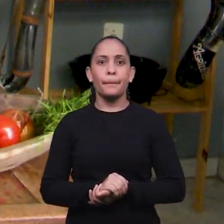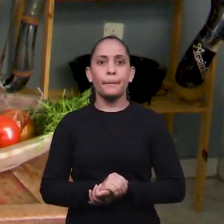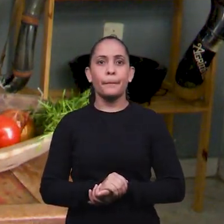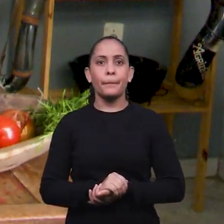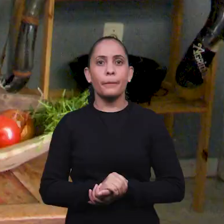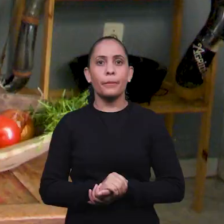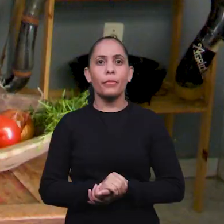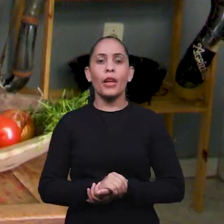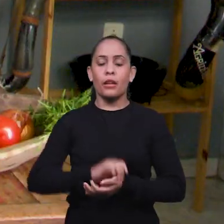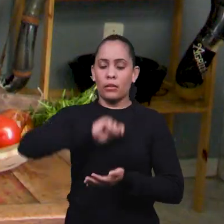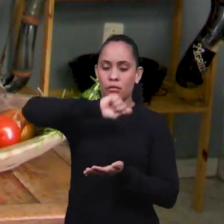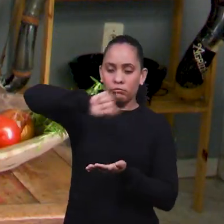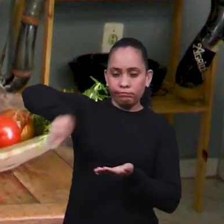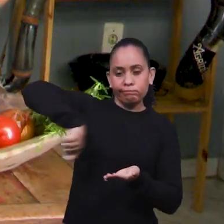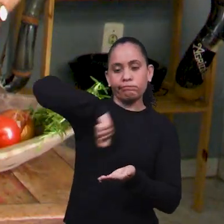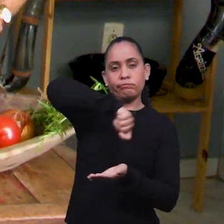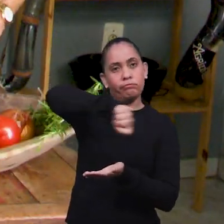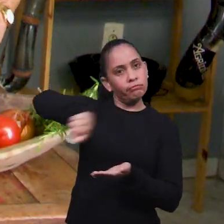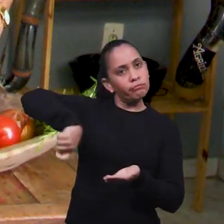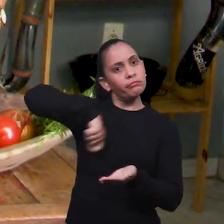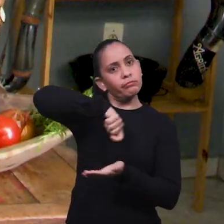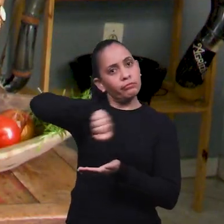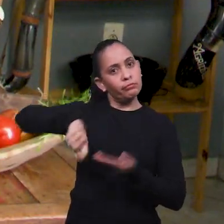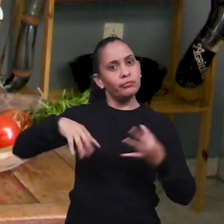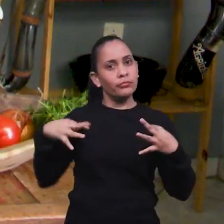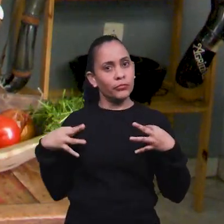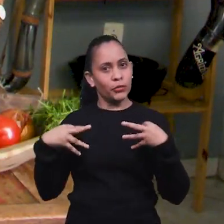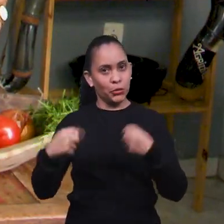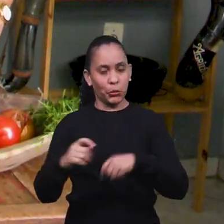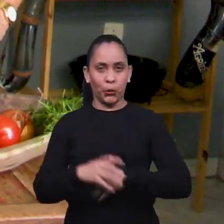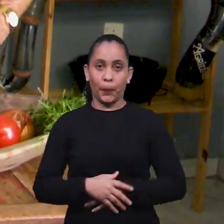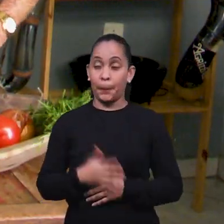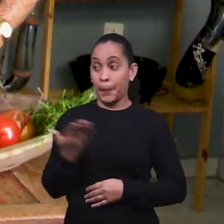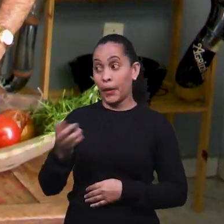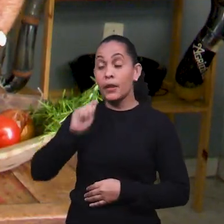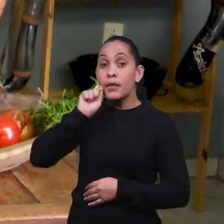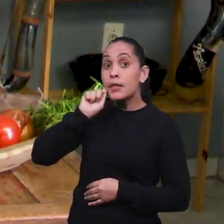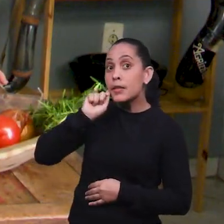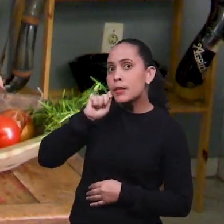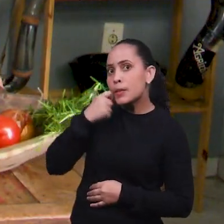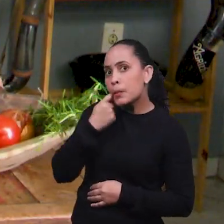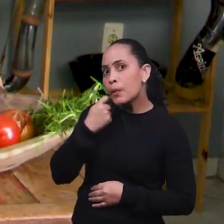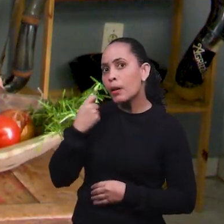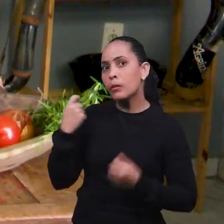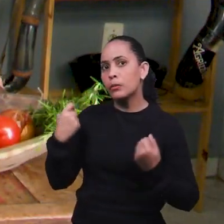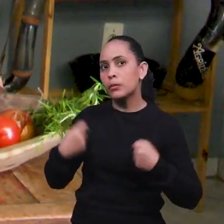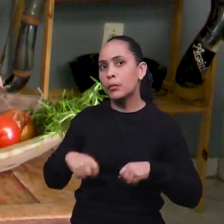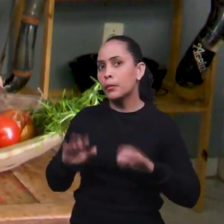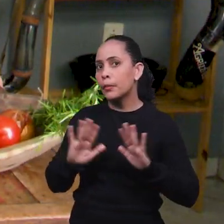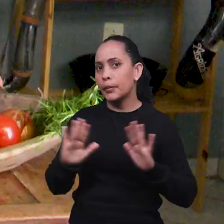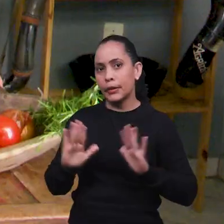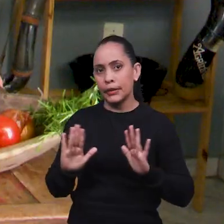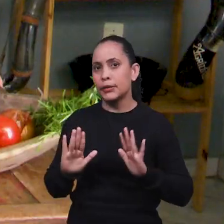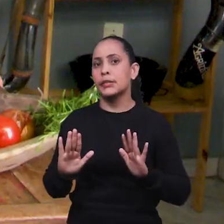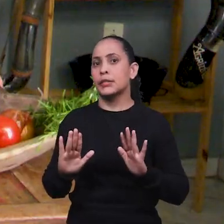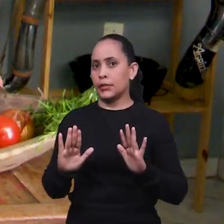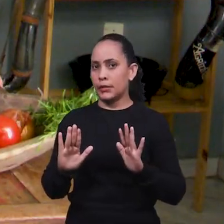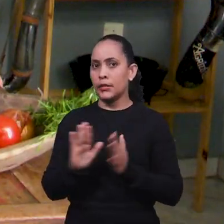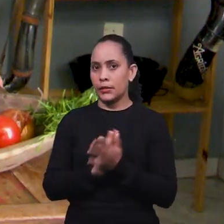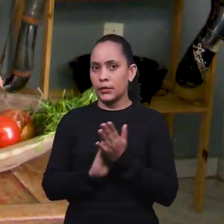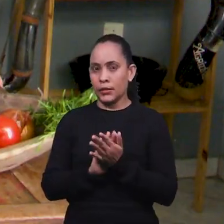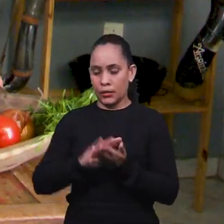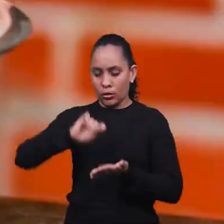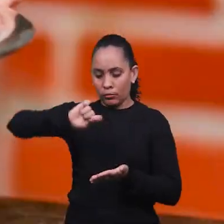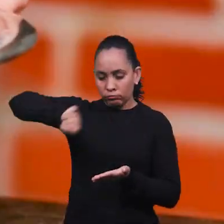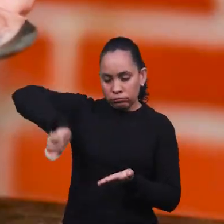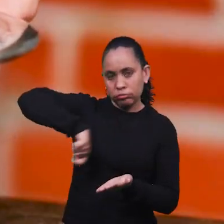Isso. Vou misturar os ingredientes. Esse pão, irmã Glória, não precisa sovar. E